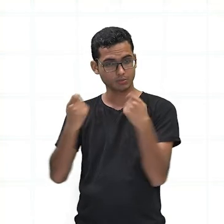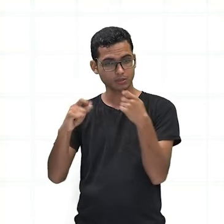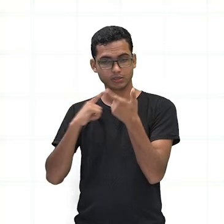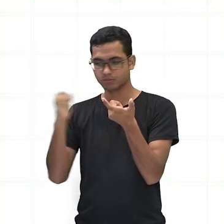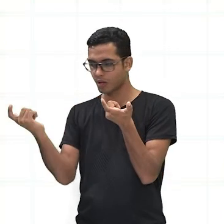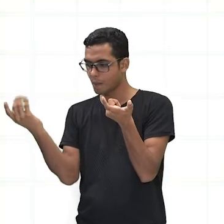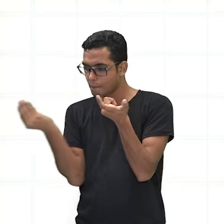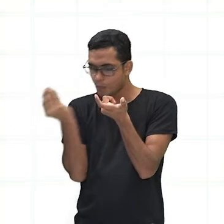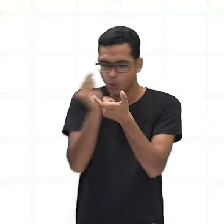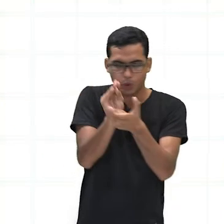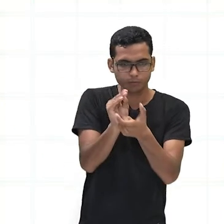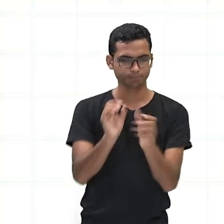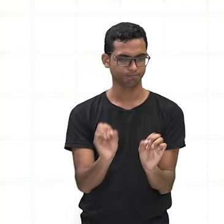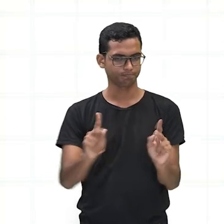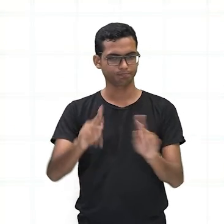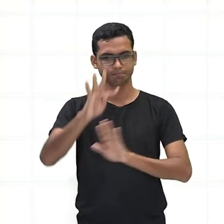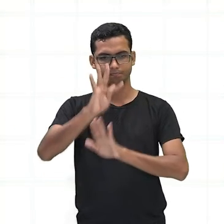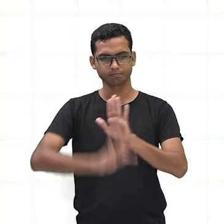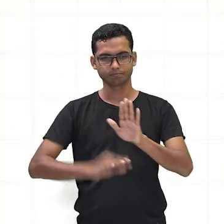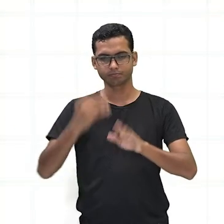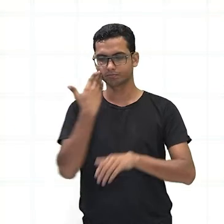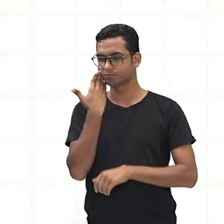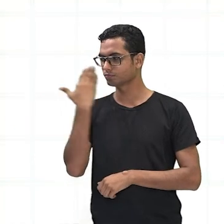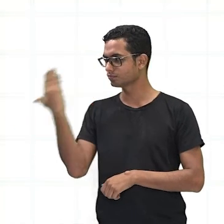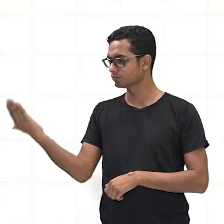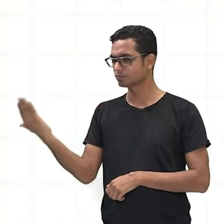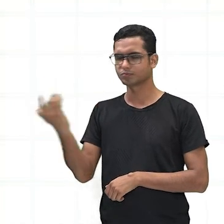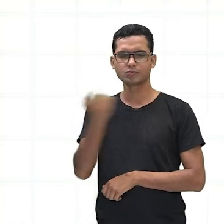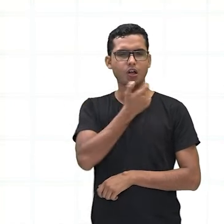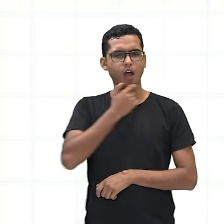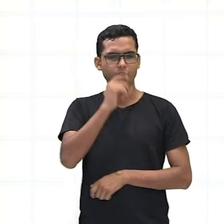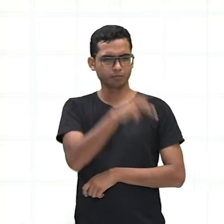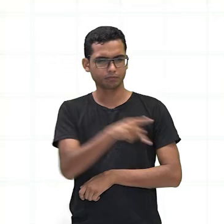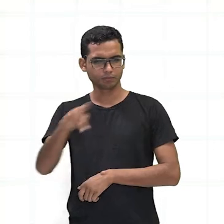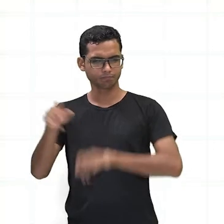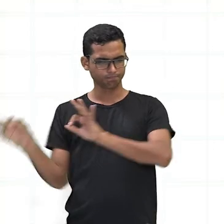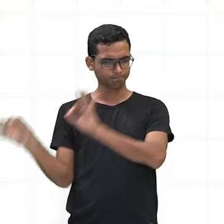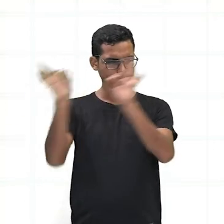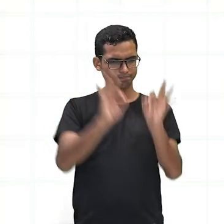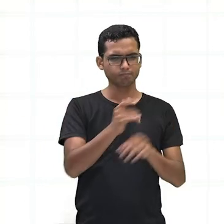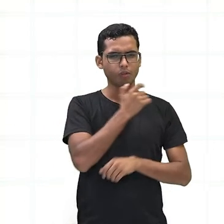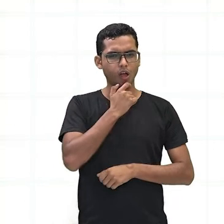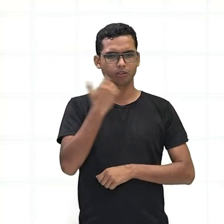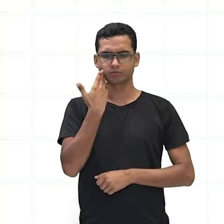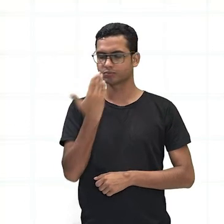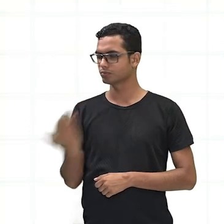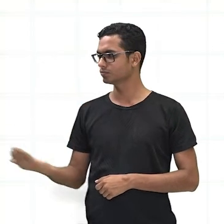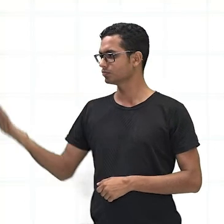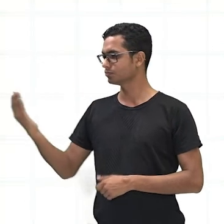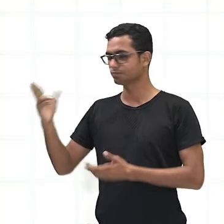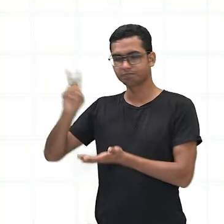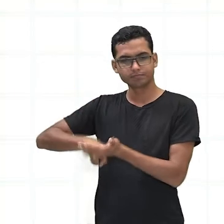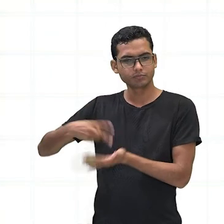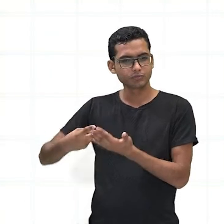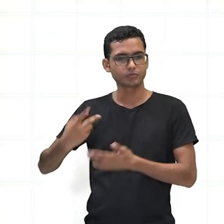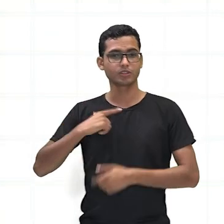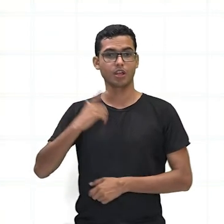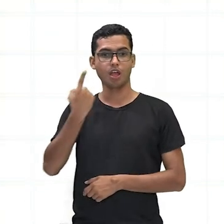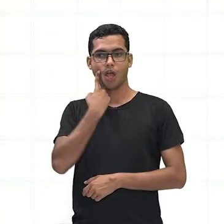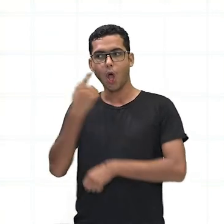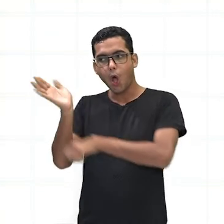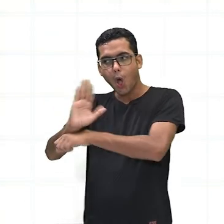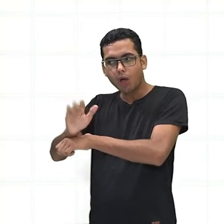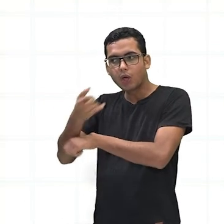Então, aqui o texto diz o seguinte, né? I saw a good film yesterday. Então, eu vi um filme bem legal ontem. Eu vi um